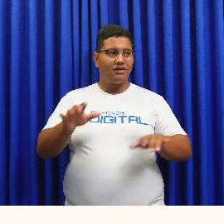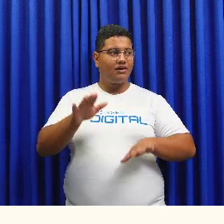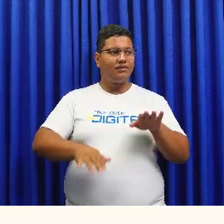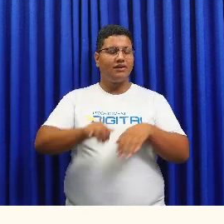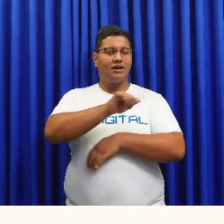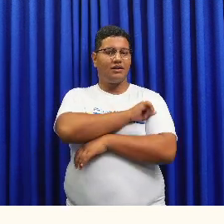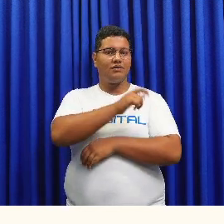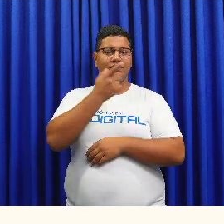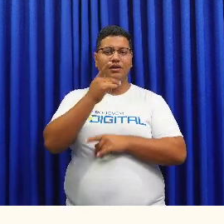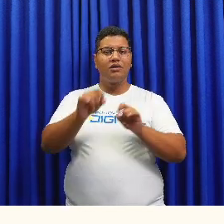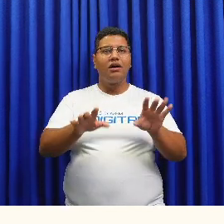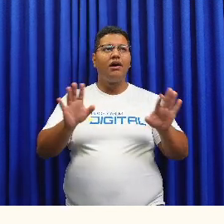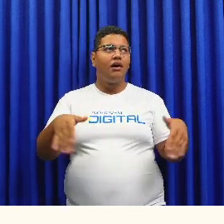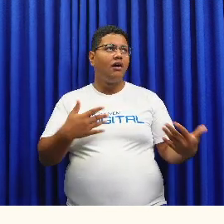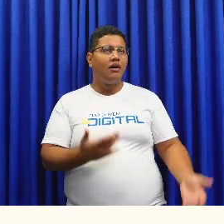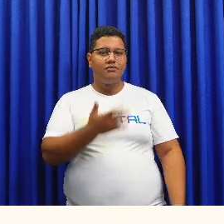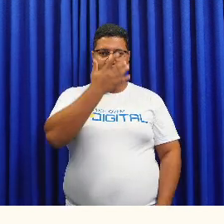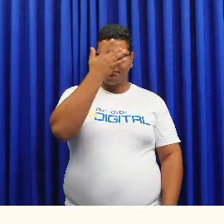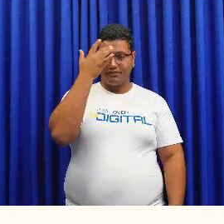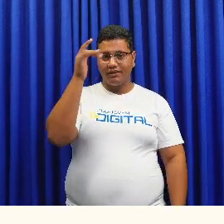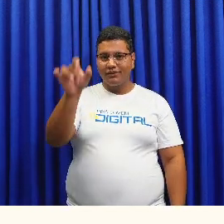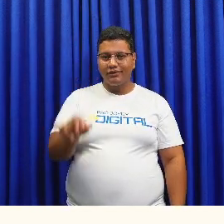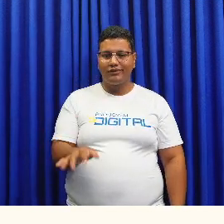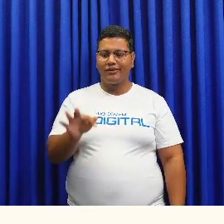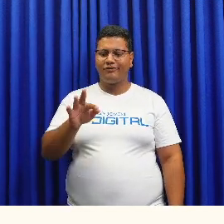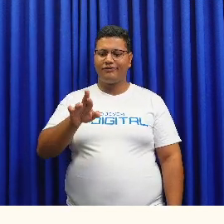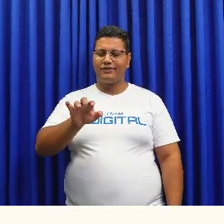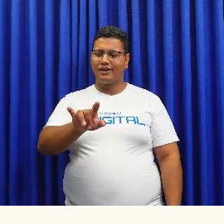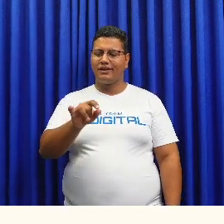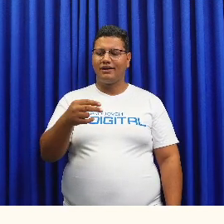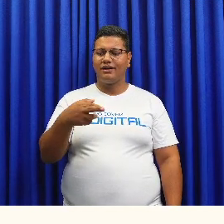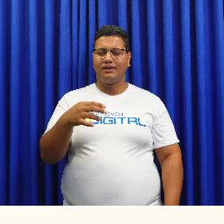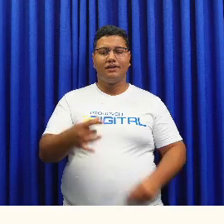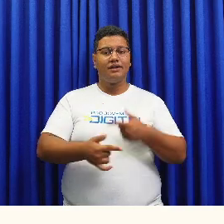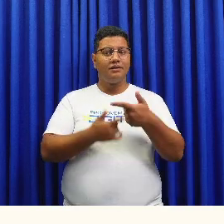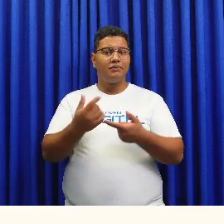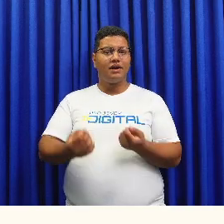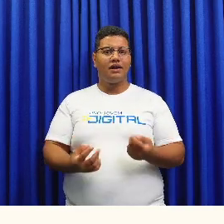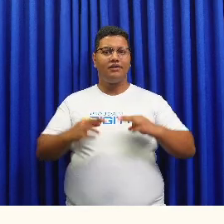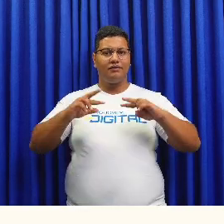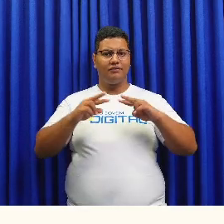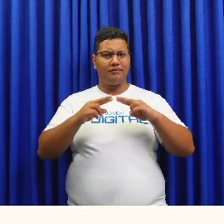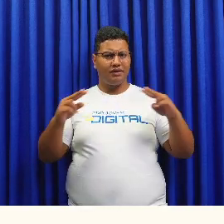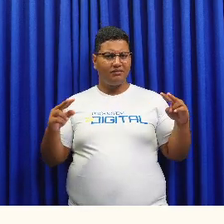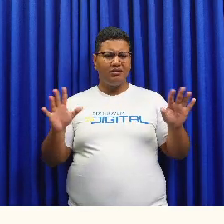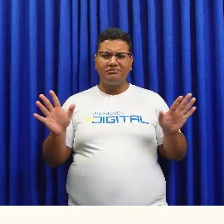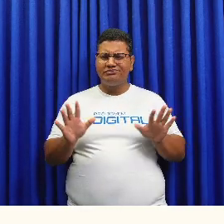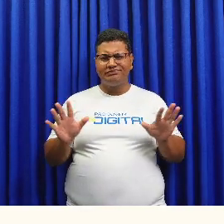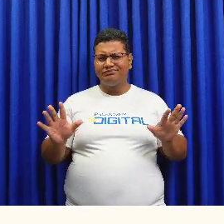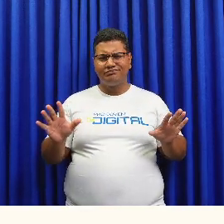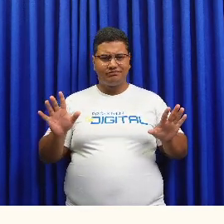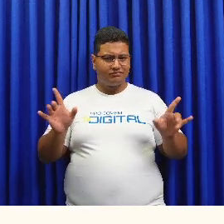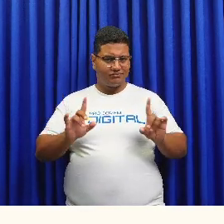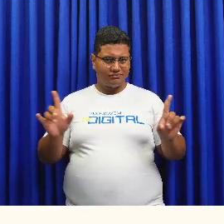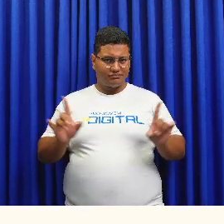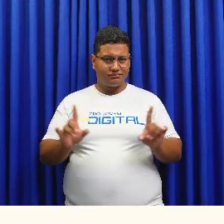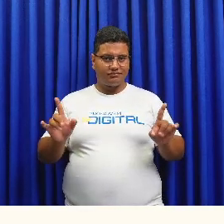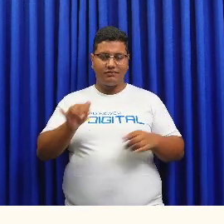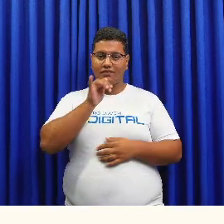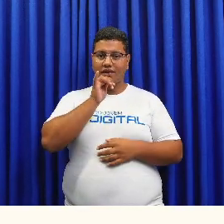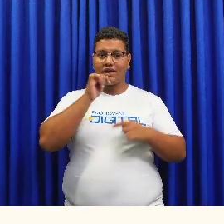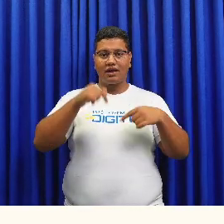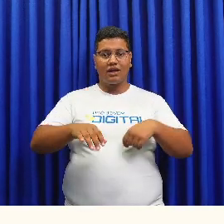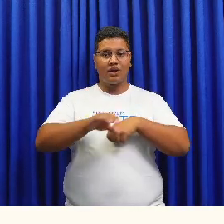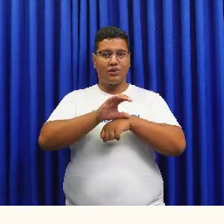aula que falou assim, não, é porque o freelance, ele trabalha de maneira remota. Não necessariamente, tá? Aqui é